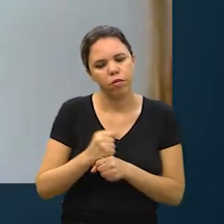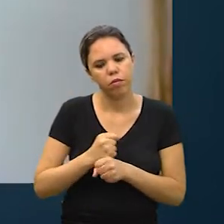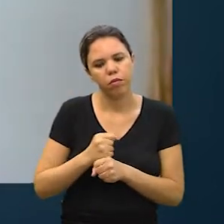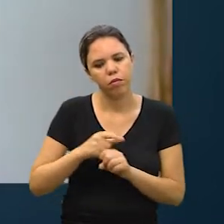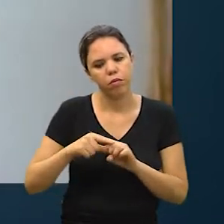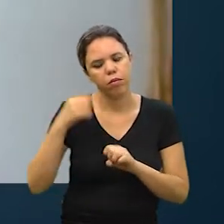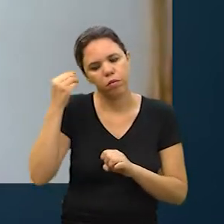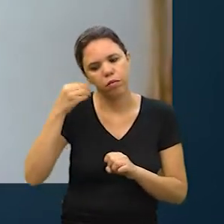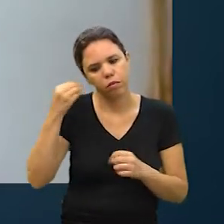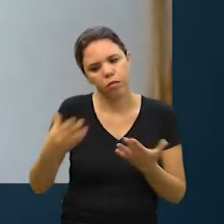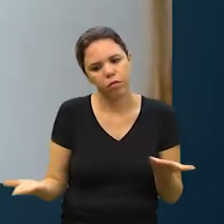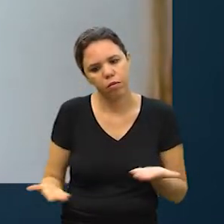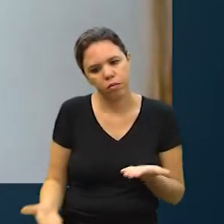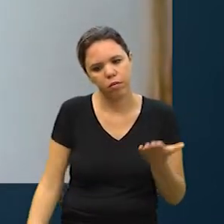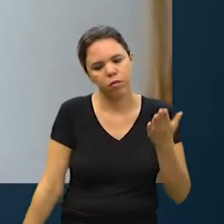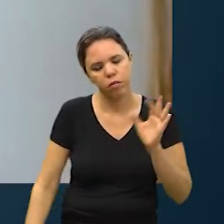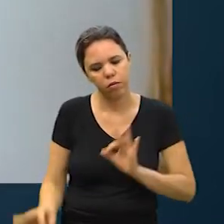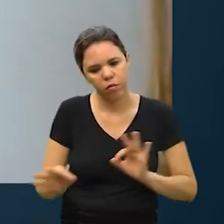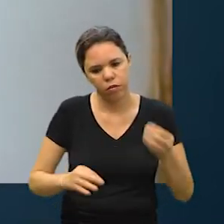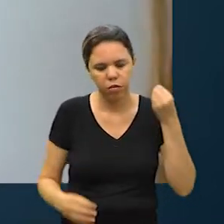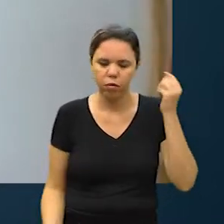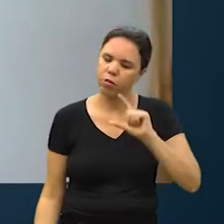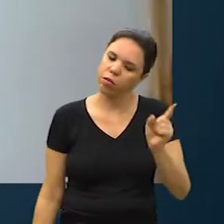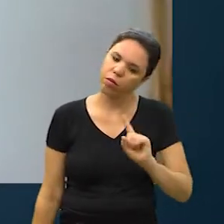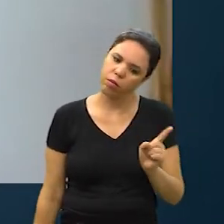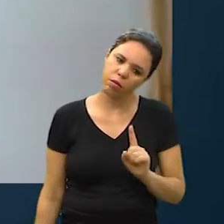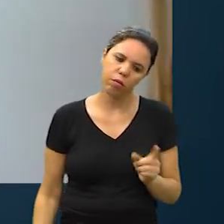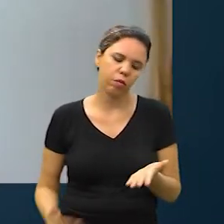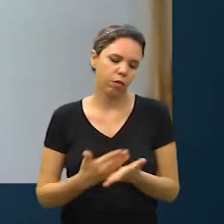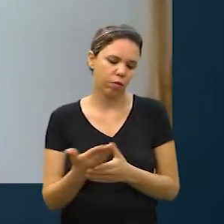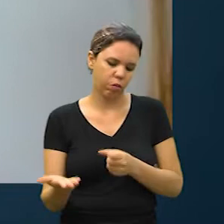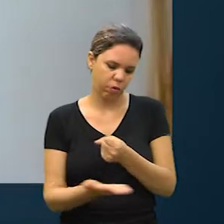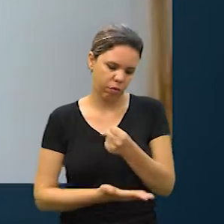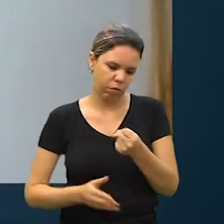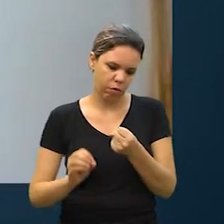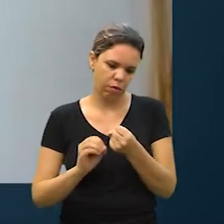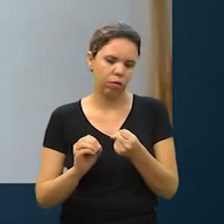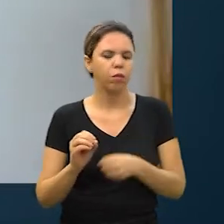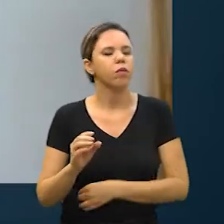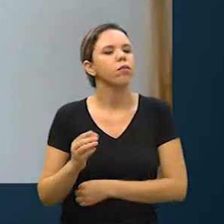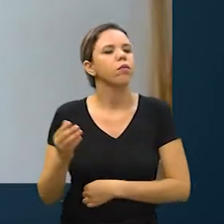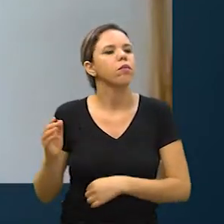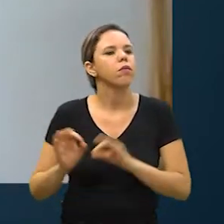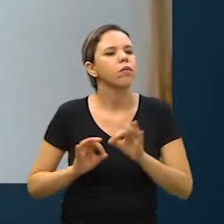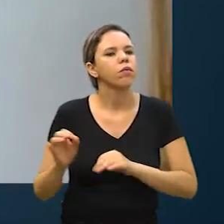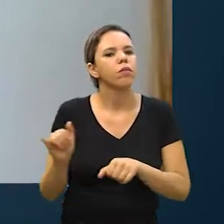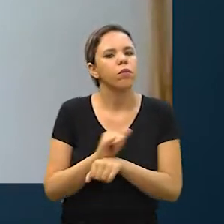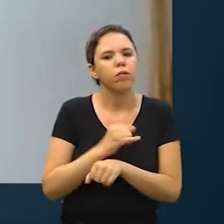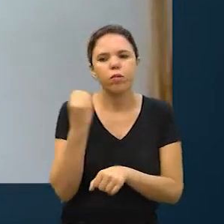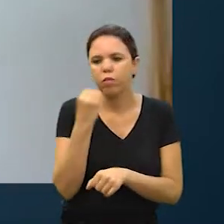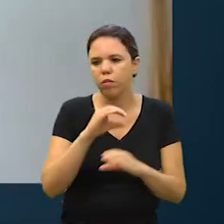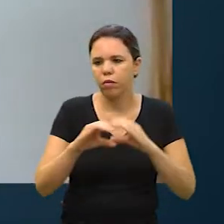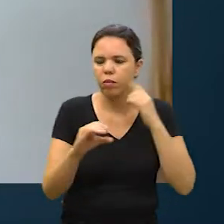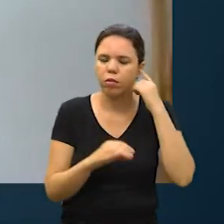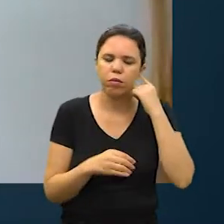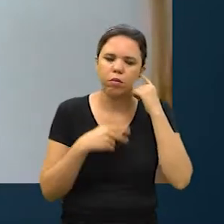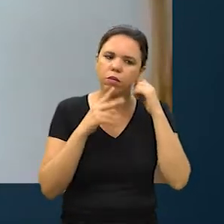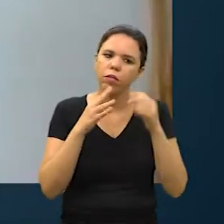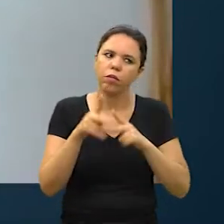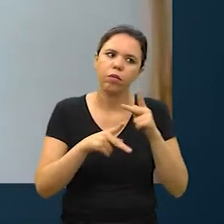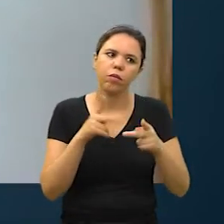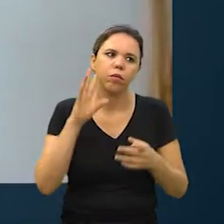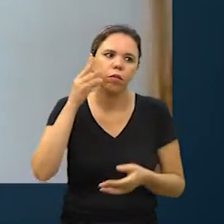tenho anos de empreendedorismo no Brasil, agora eu estou preparado. Não, é começar do zero, é construir network, são